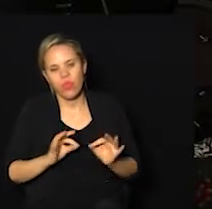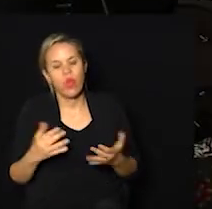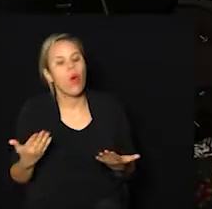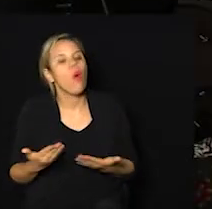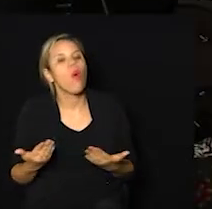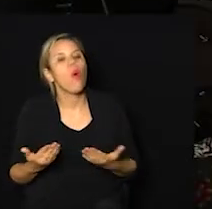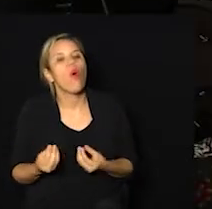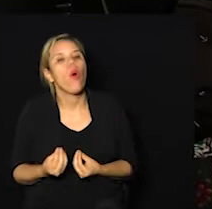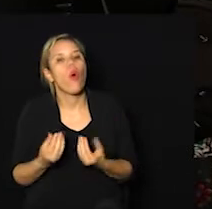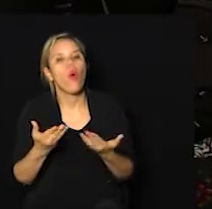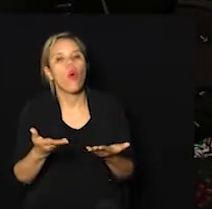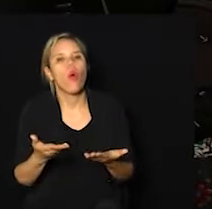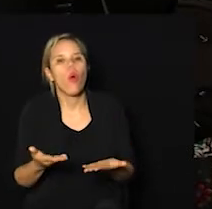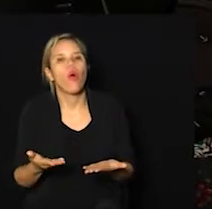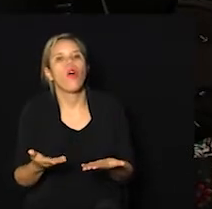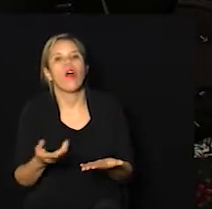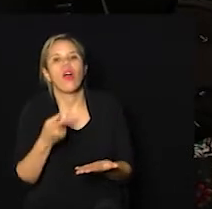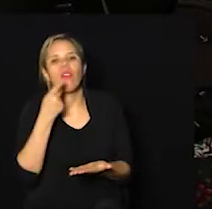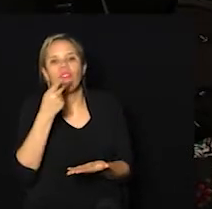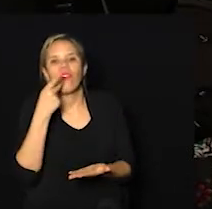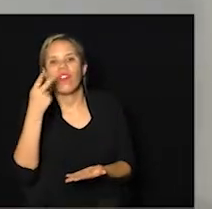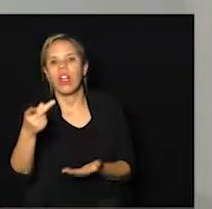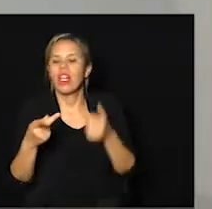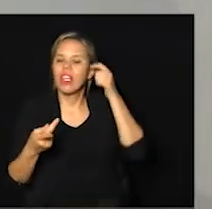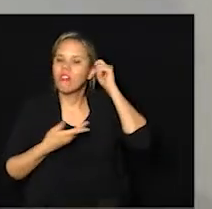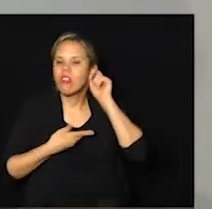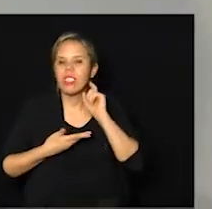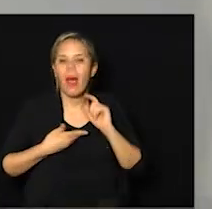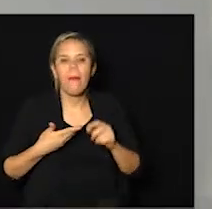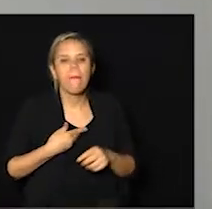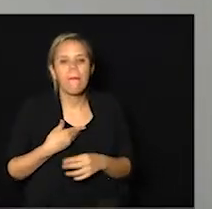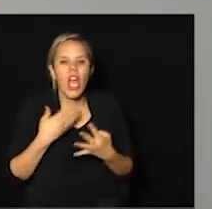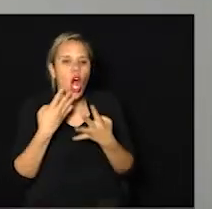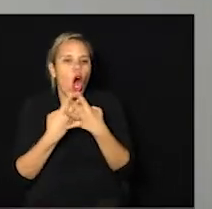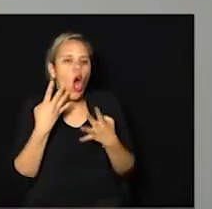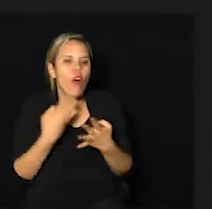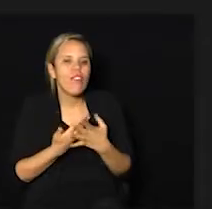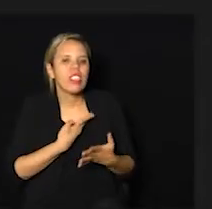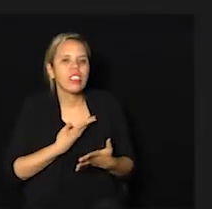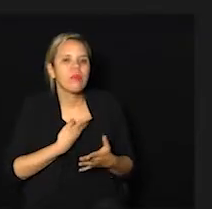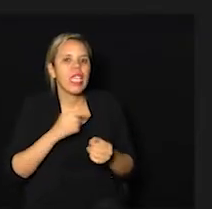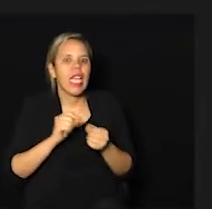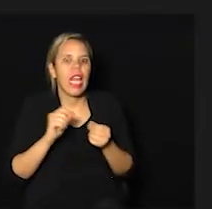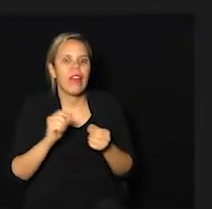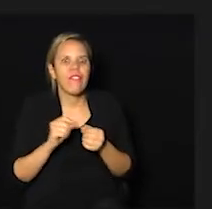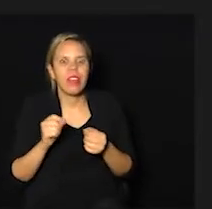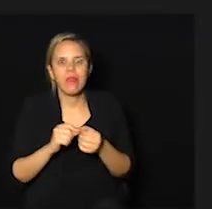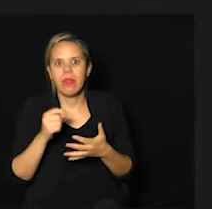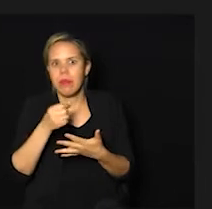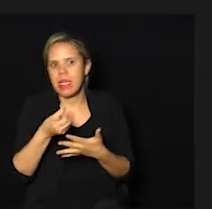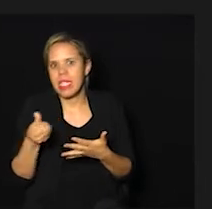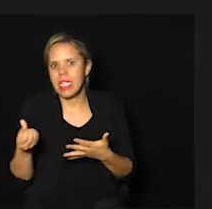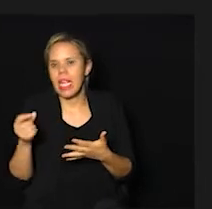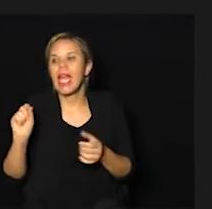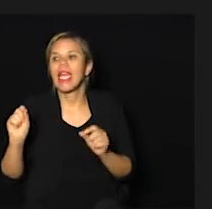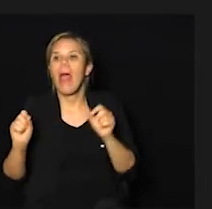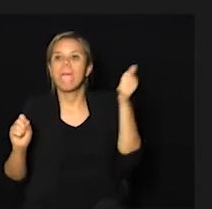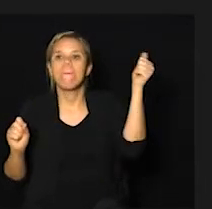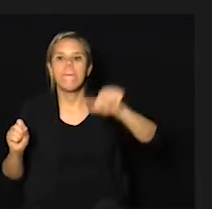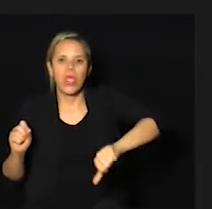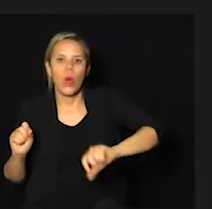agora entrega, eu quero que você entregue as suas amigas, né? Das seis, quem é a pior?